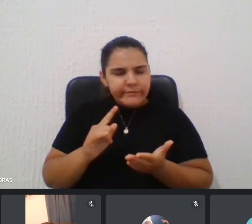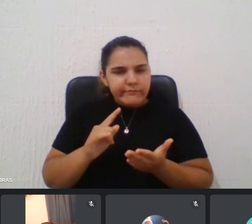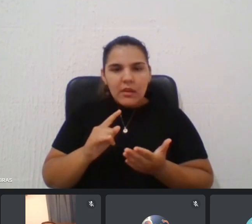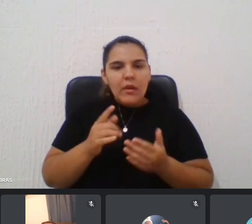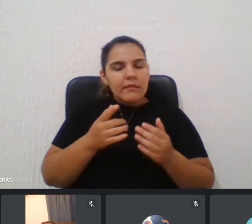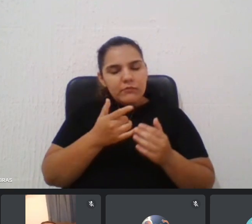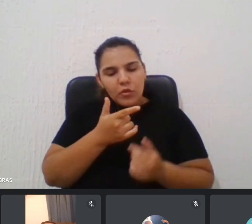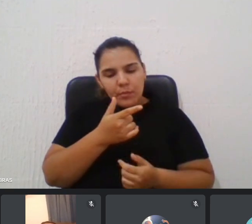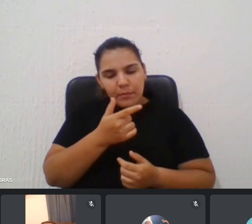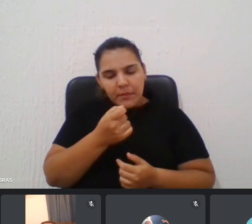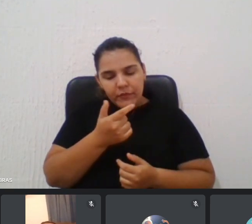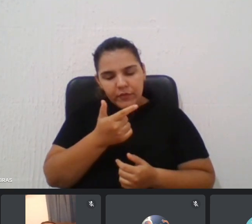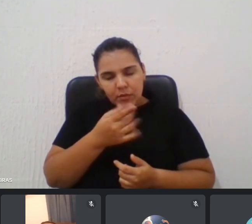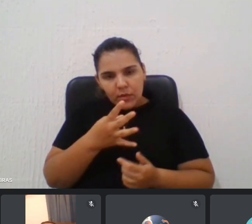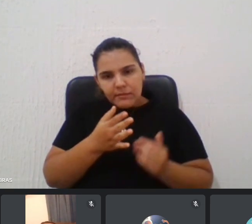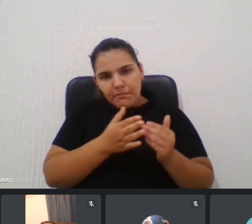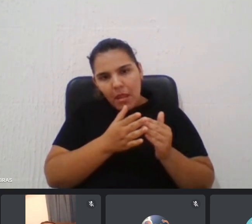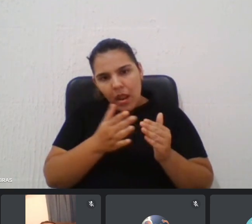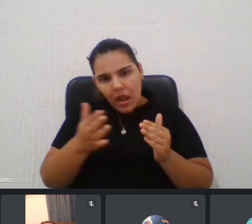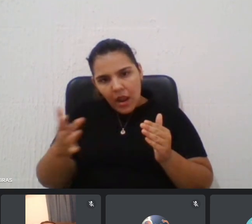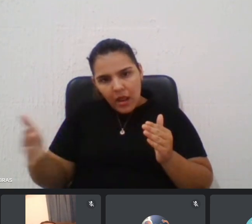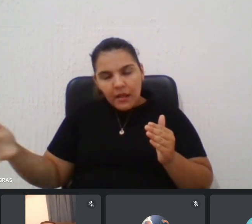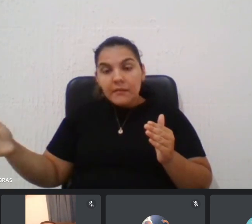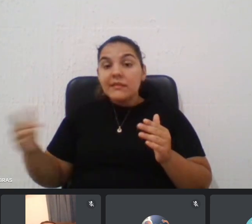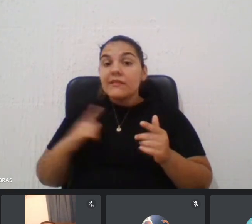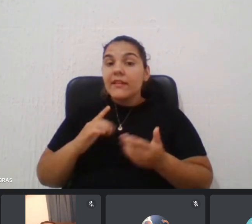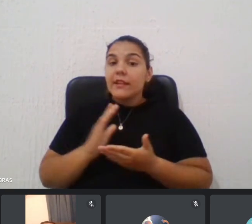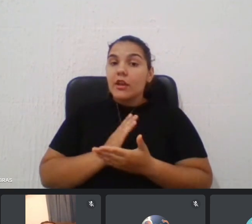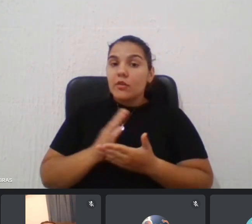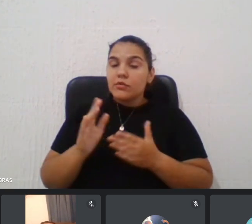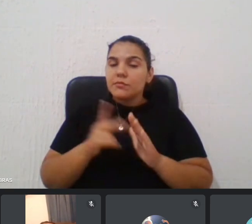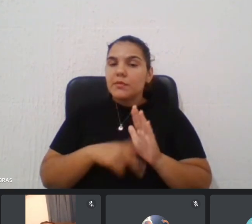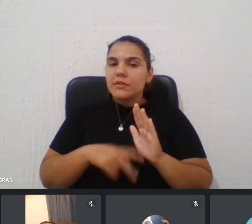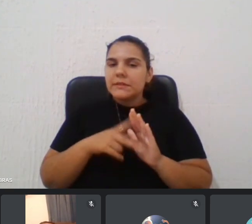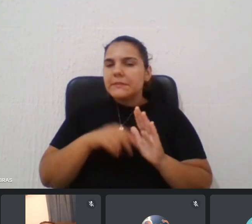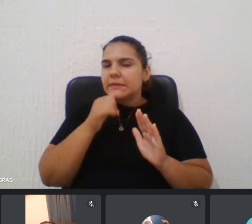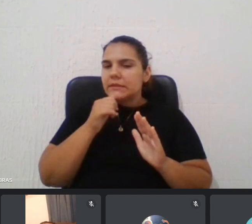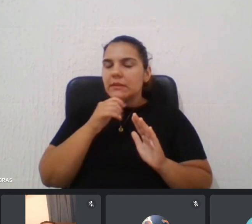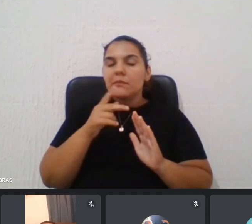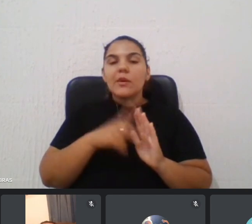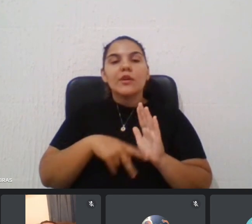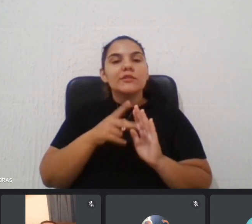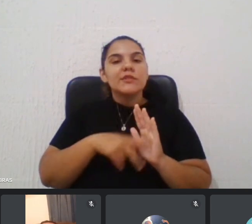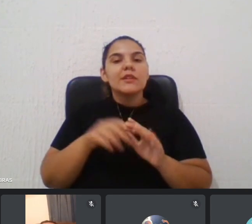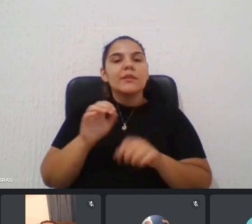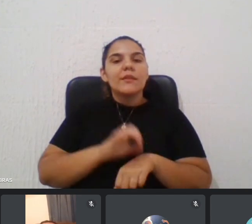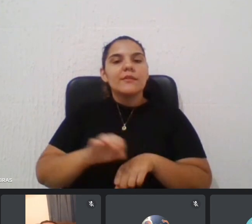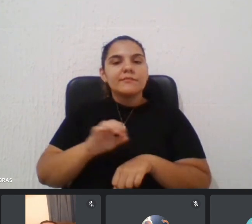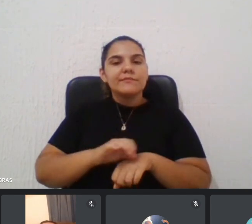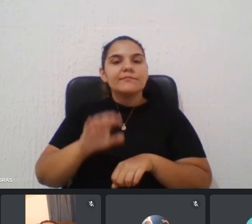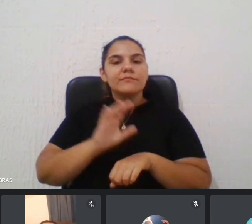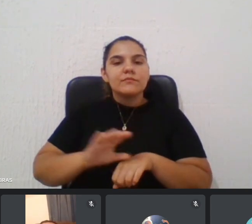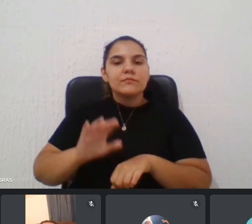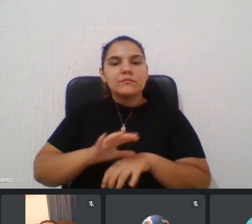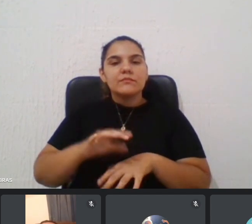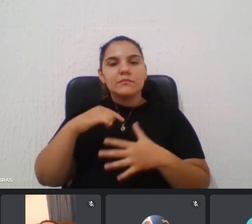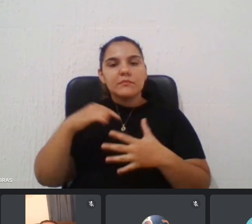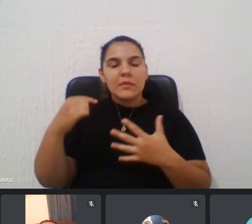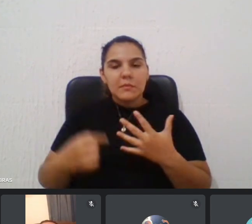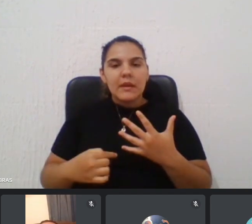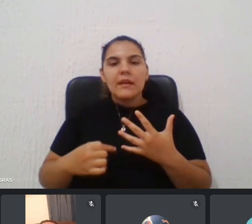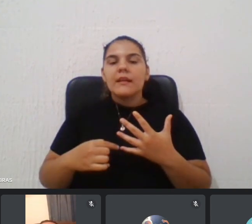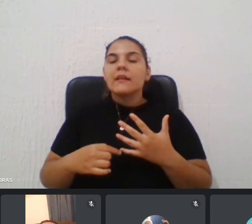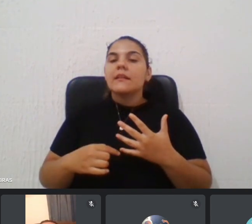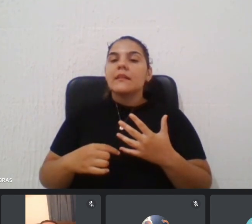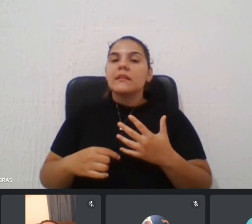Alguns projetos ainda acontecerão esse ano, como, por exemplo, projetos de formação, a gente vai abrir o edital para formação em audiovisual, ele é